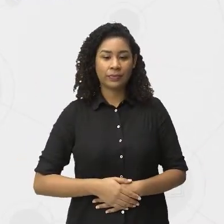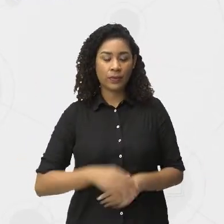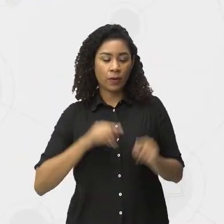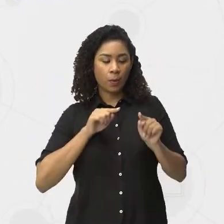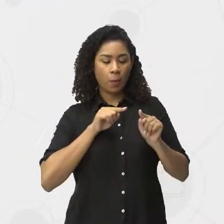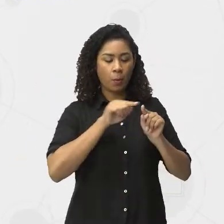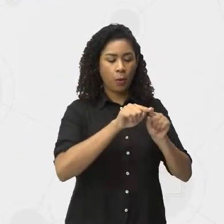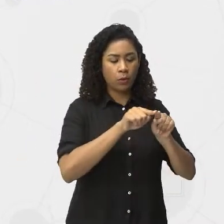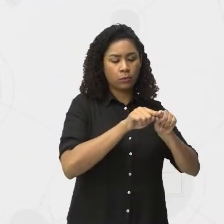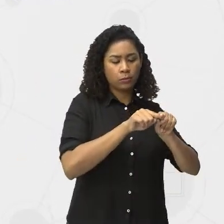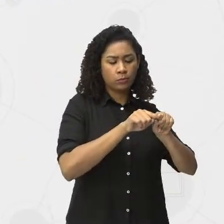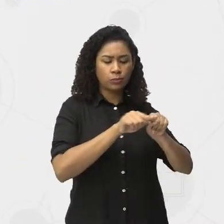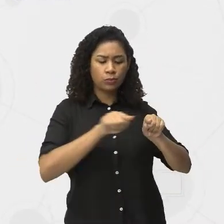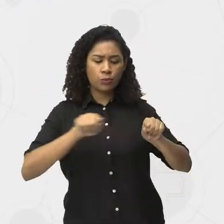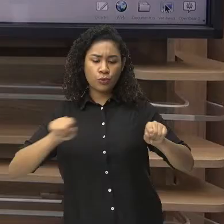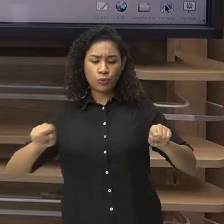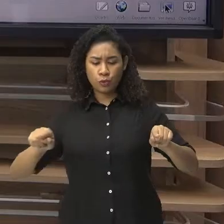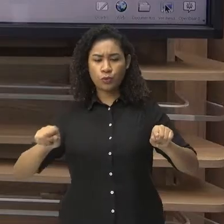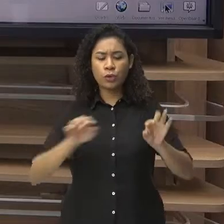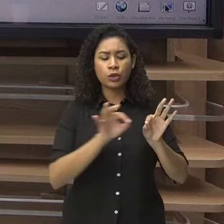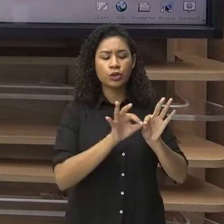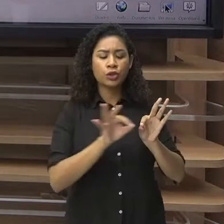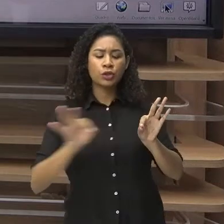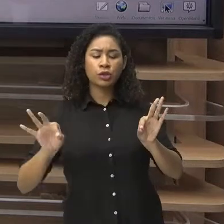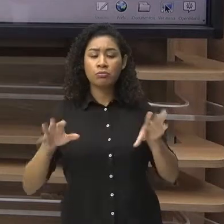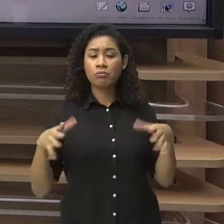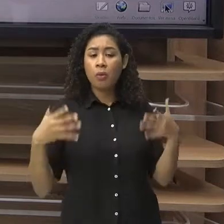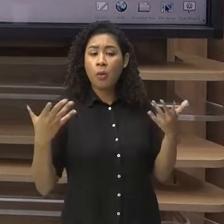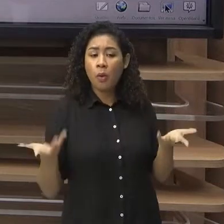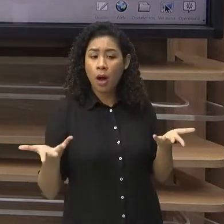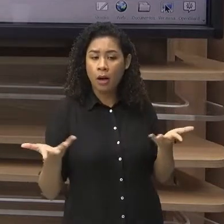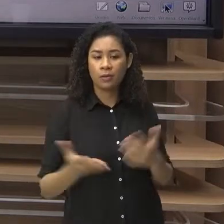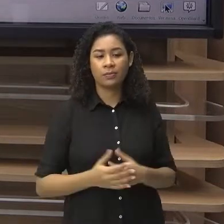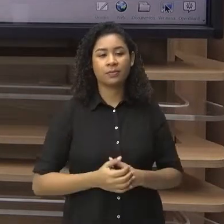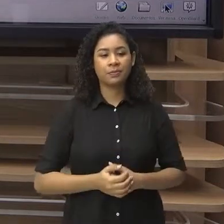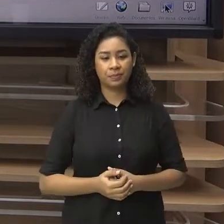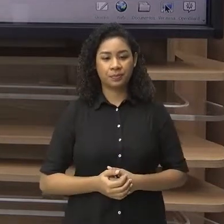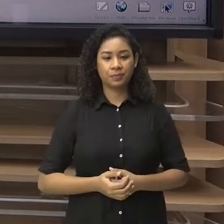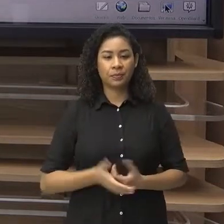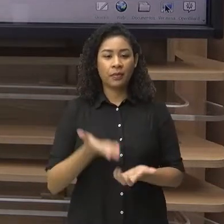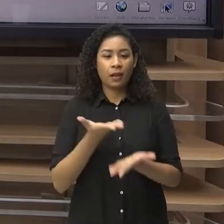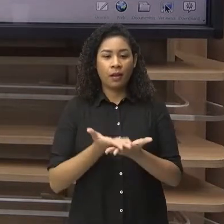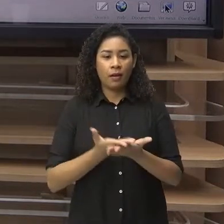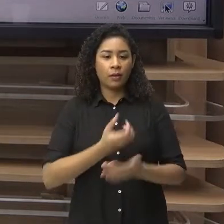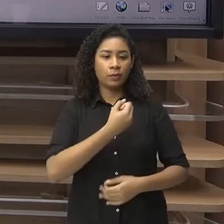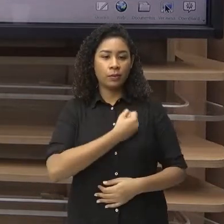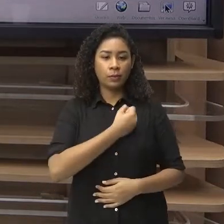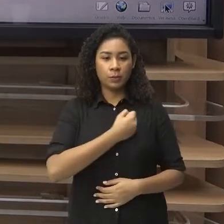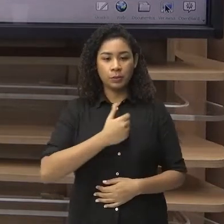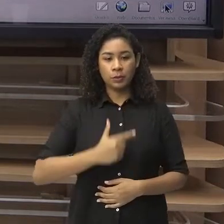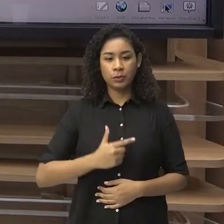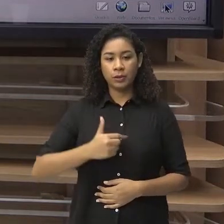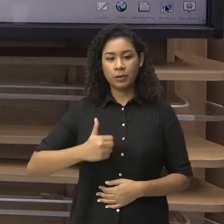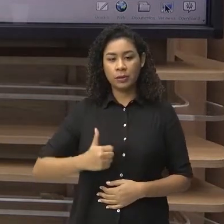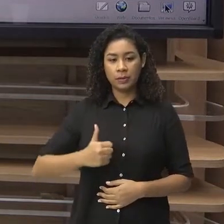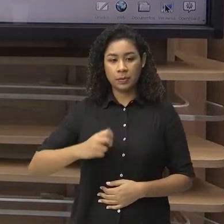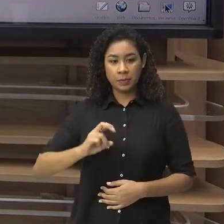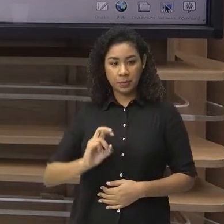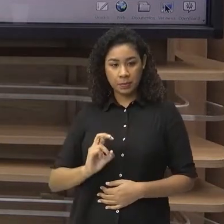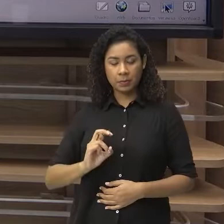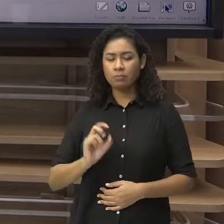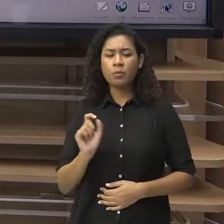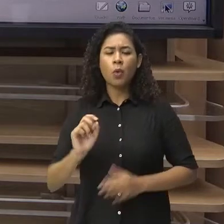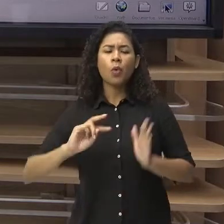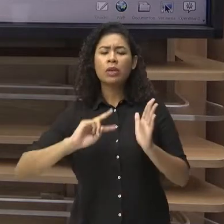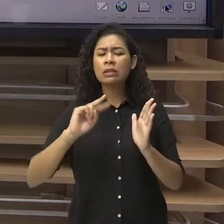e reta, tá? Aula de número 215, distância entre ponto e reta. O que significa isso? Significa